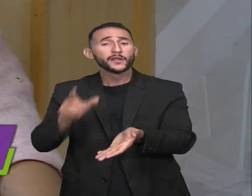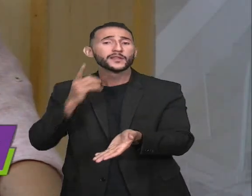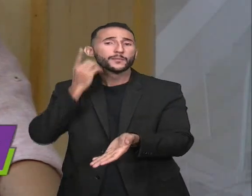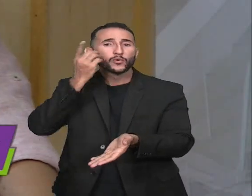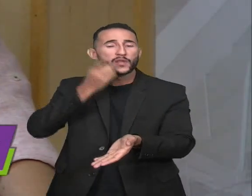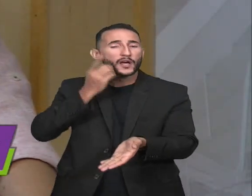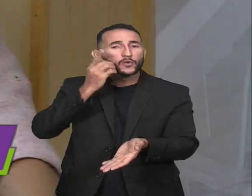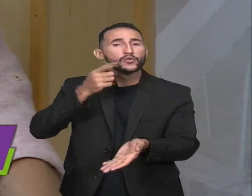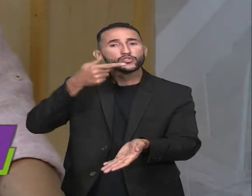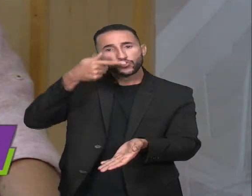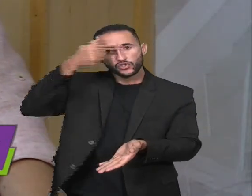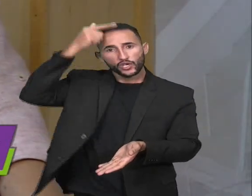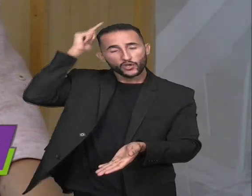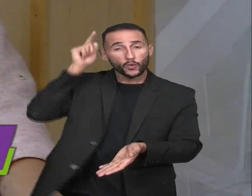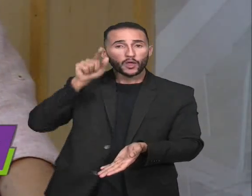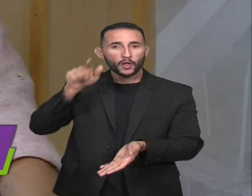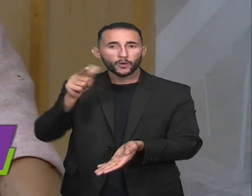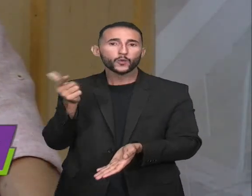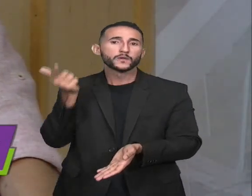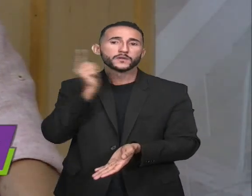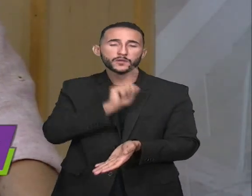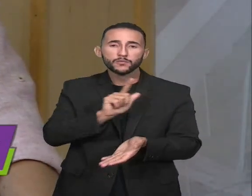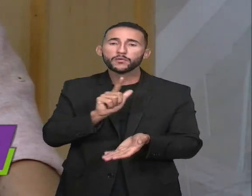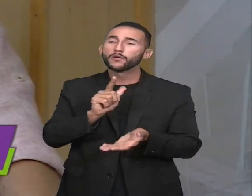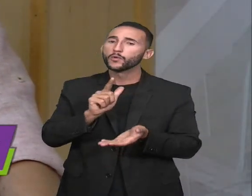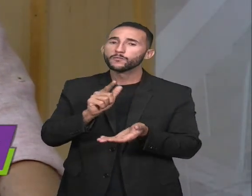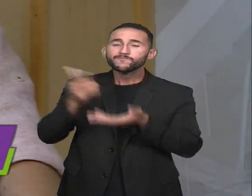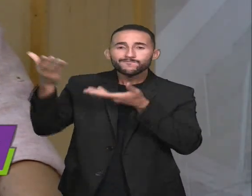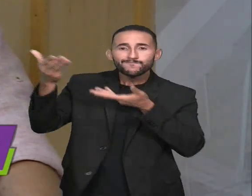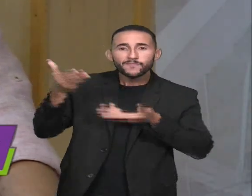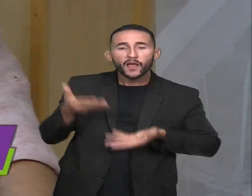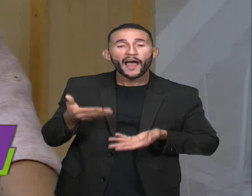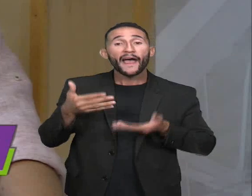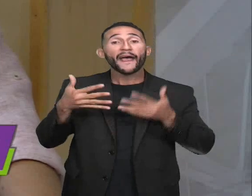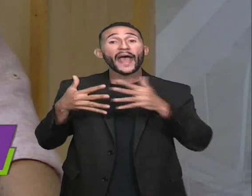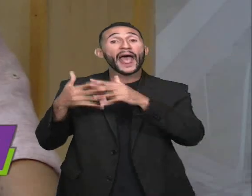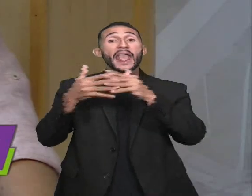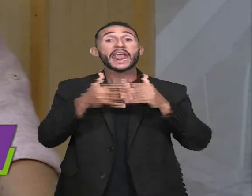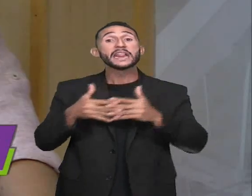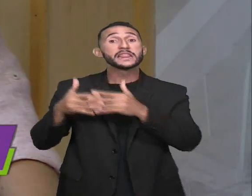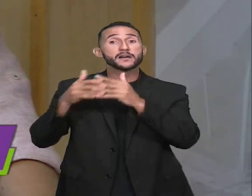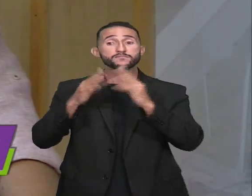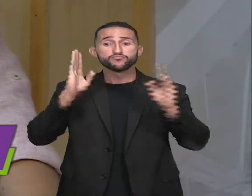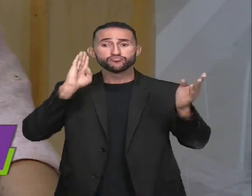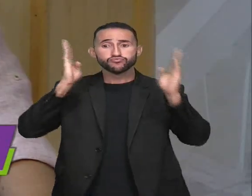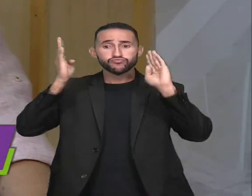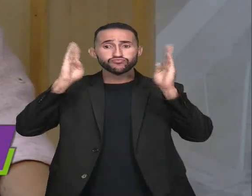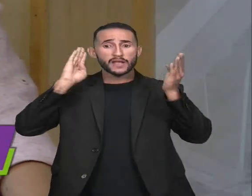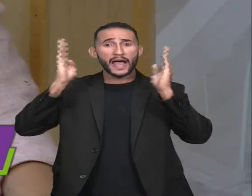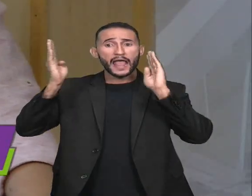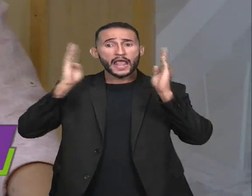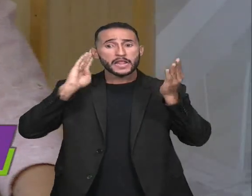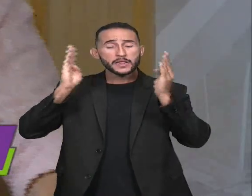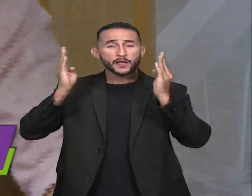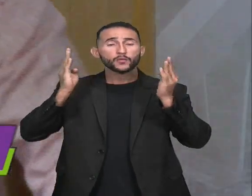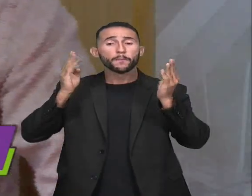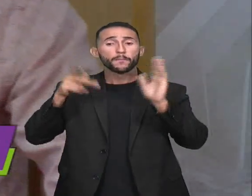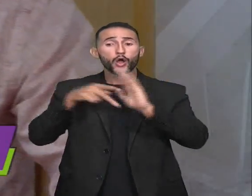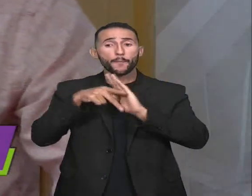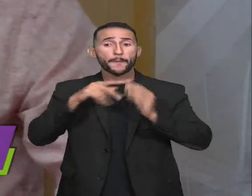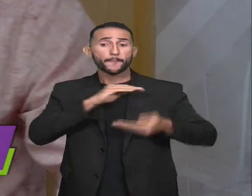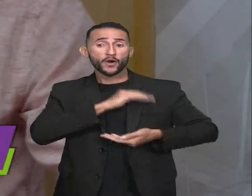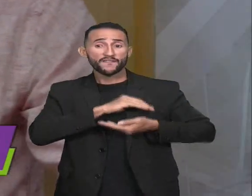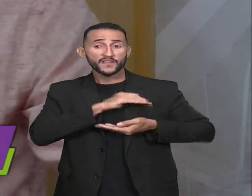mamografia aqui pra Cidade Nobre Vereador Fábio xinha todos lembram nós divulgamos que realizou mais de 1000 exames aqui em uma